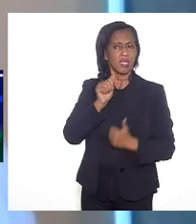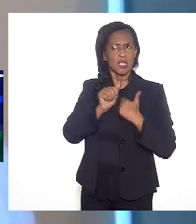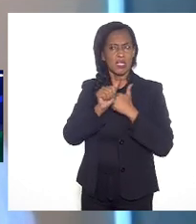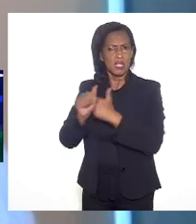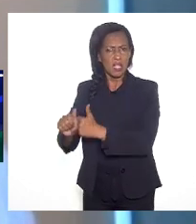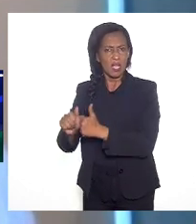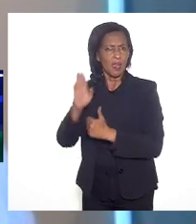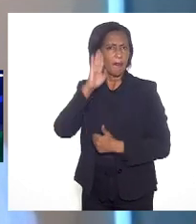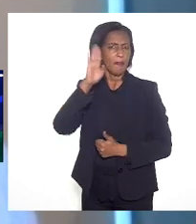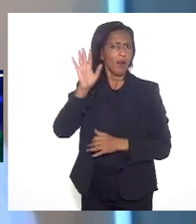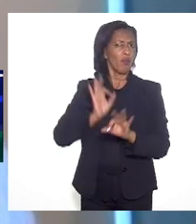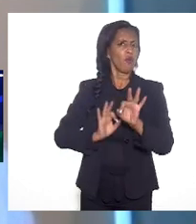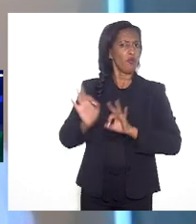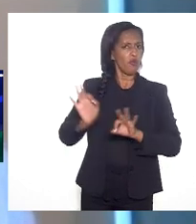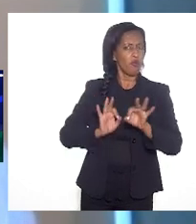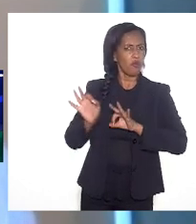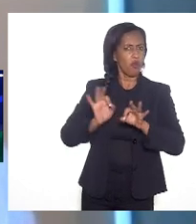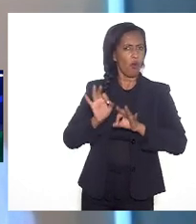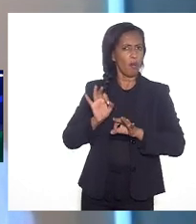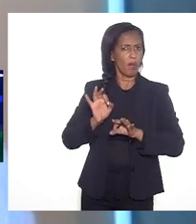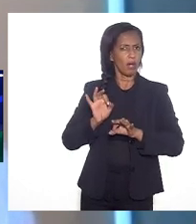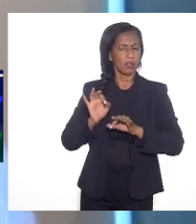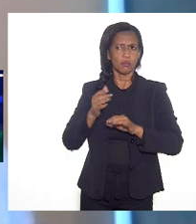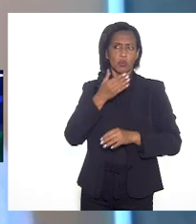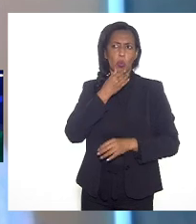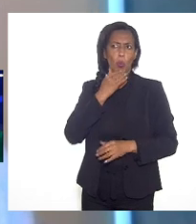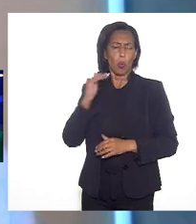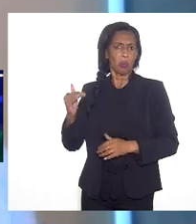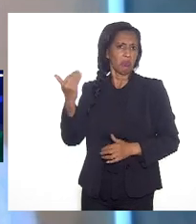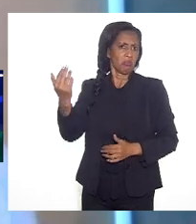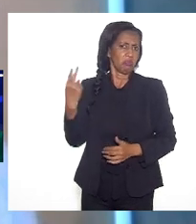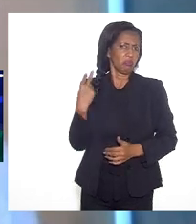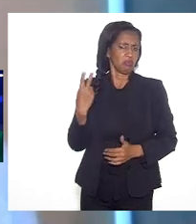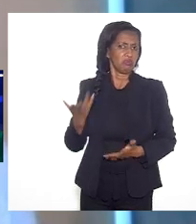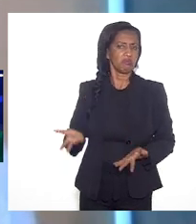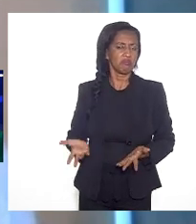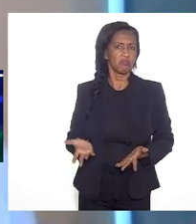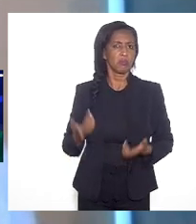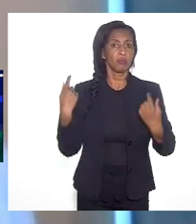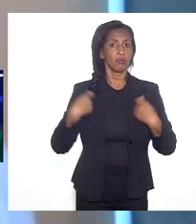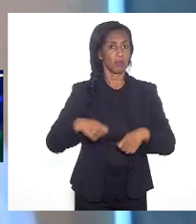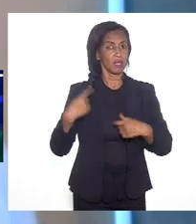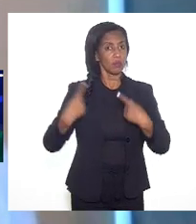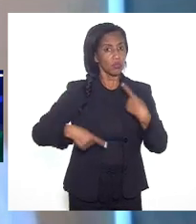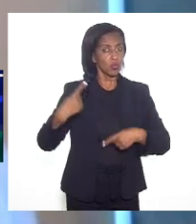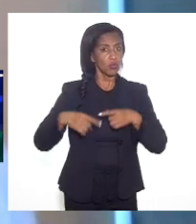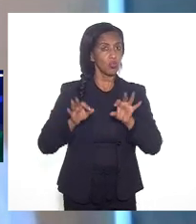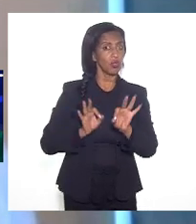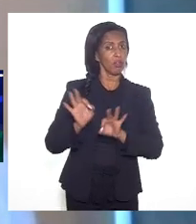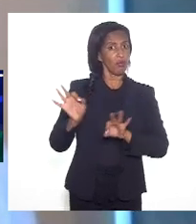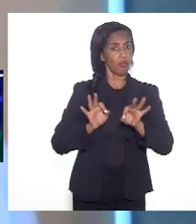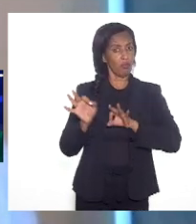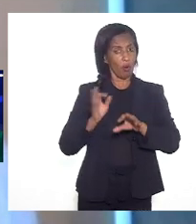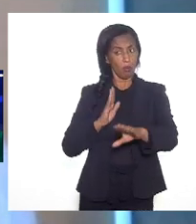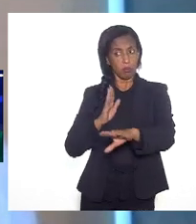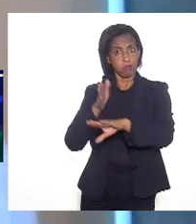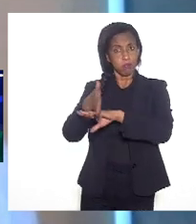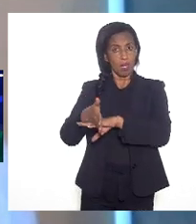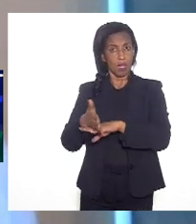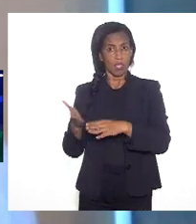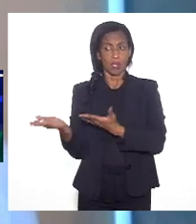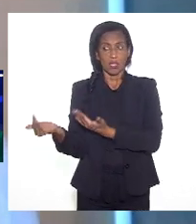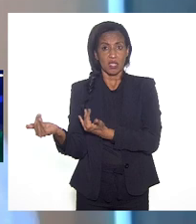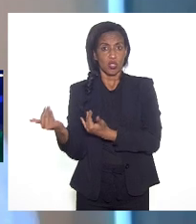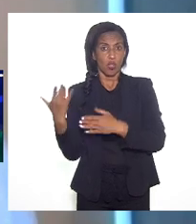sendo a principal forma de construção da masculinidade? Será? Precisamos discutir a forma de acesso desses adolescentes